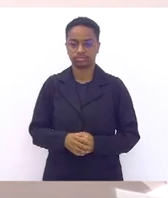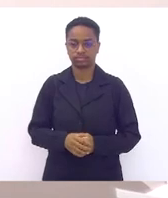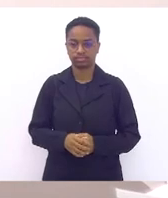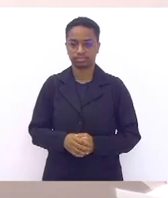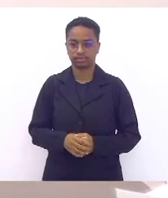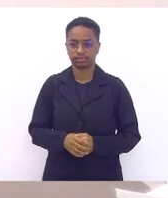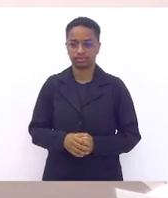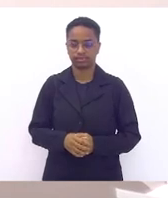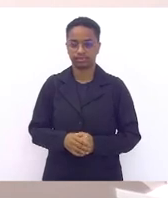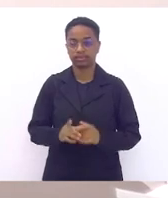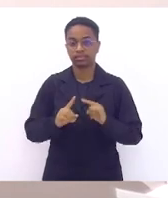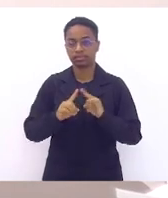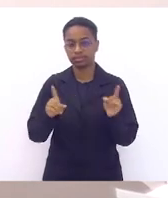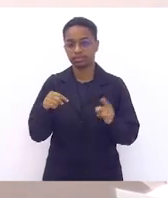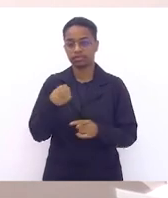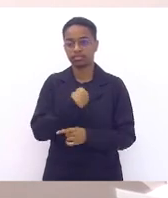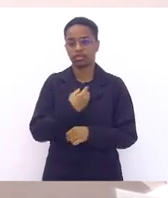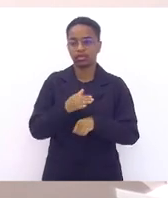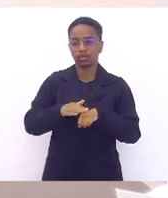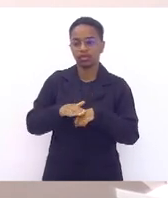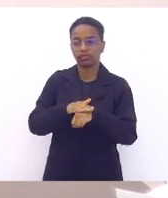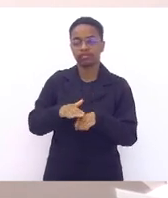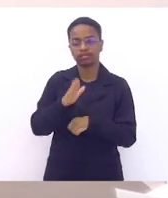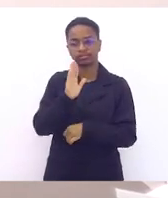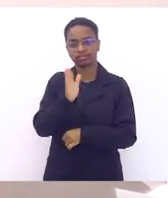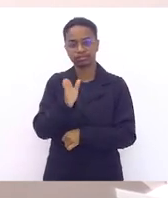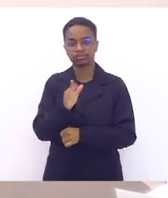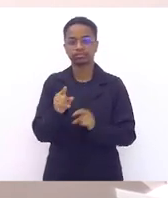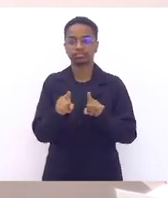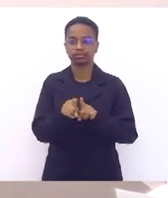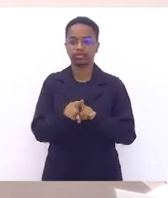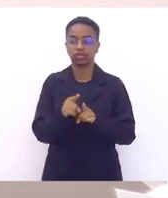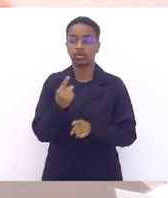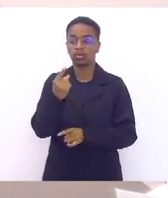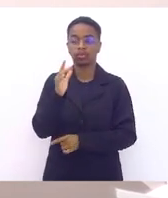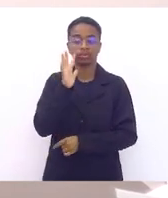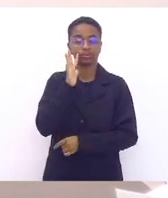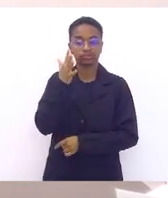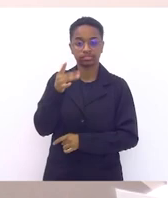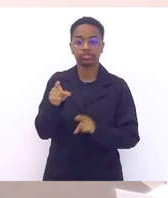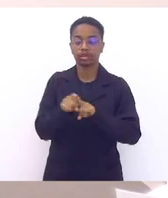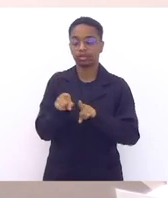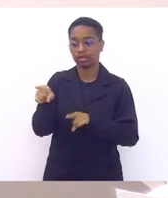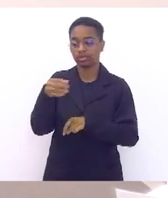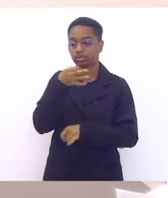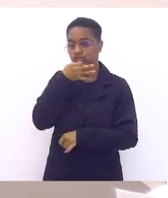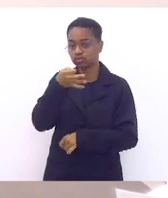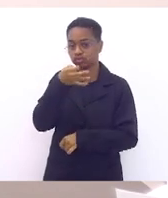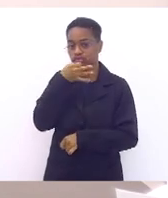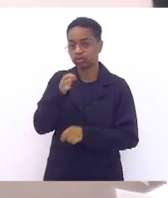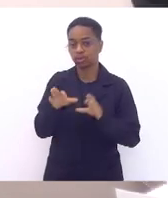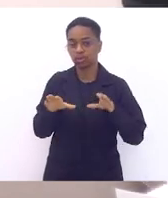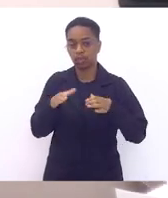Mas a gente já chegou a conversar, inclusive, como uma das alternativas, como foi, inclusive, a sugestão do Conselho Estadual de Saúde, que